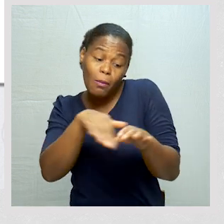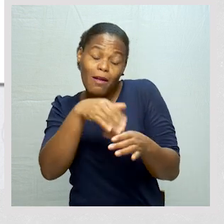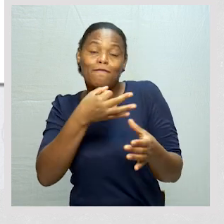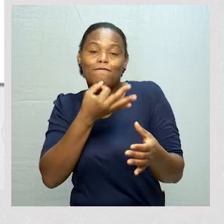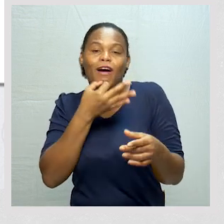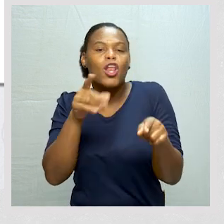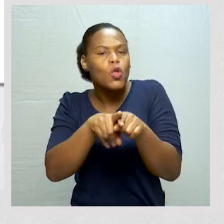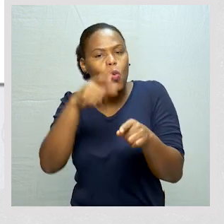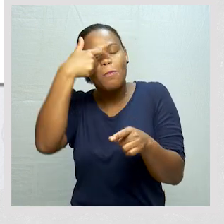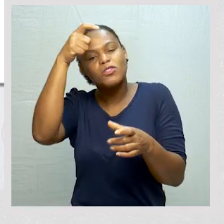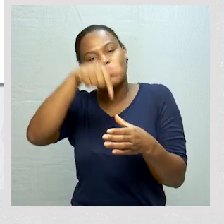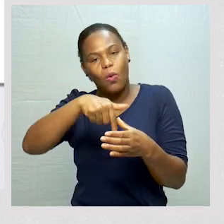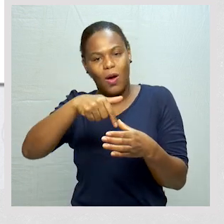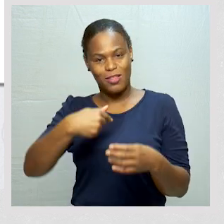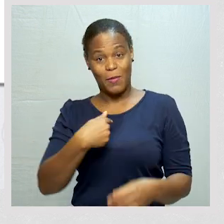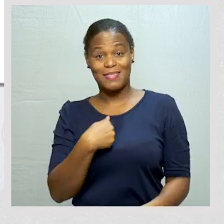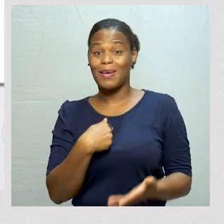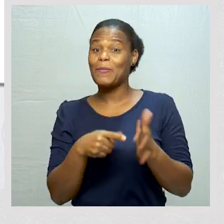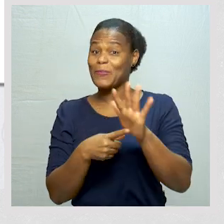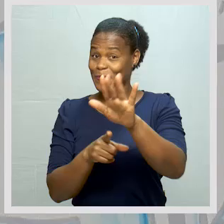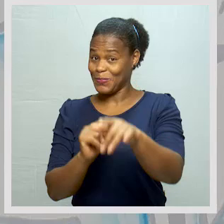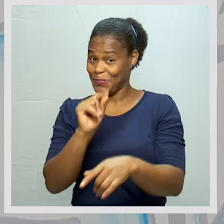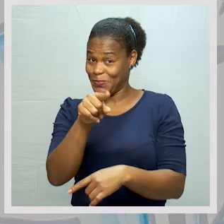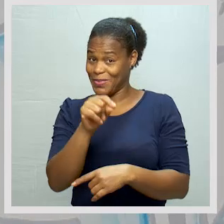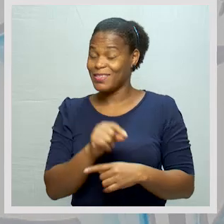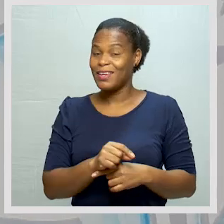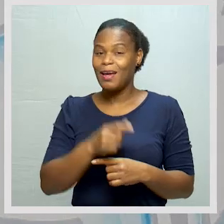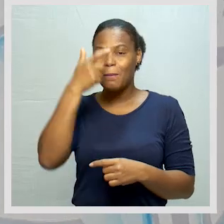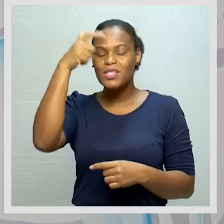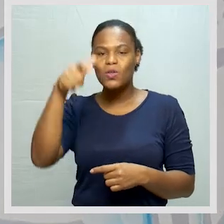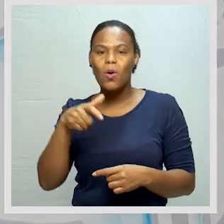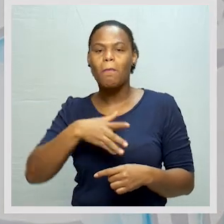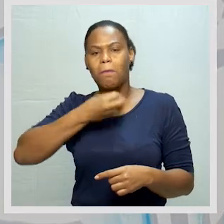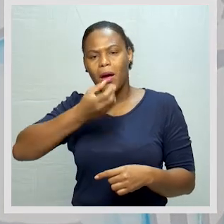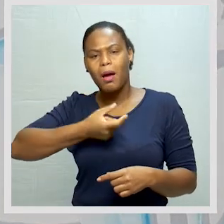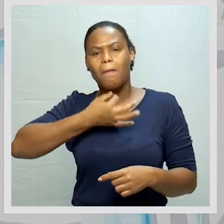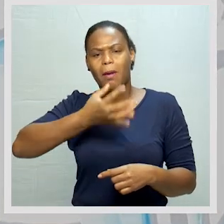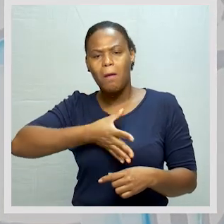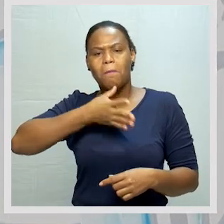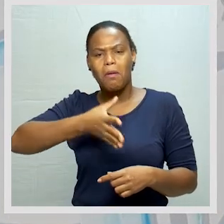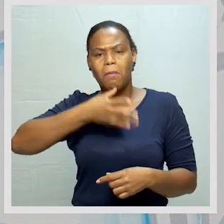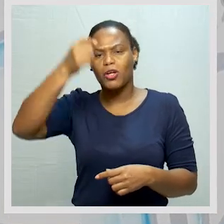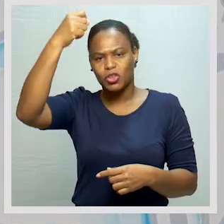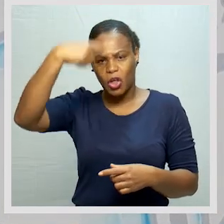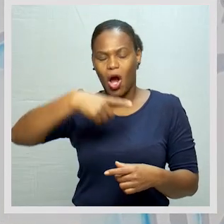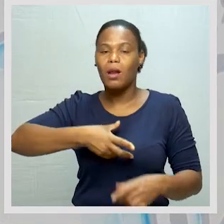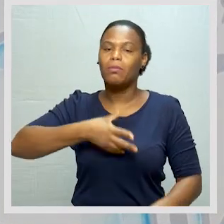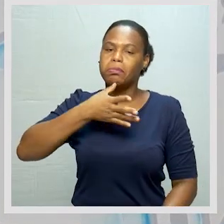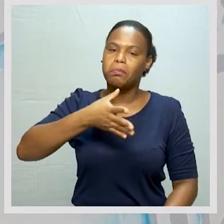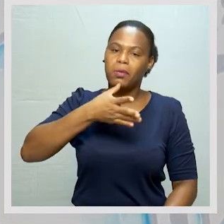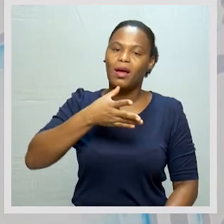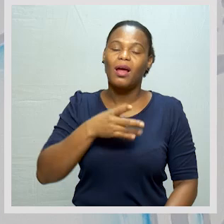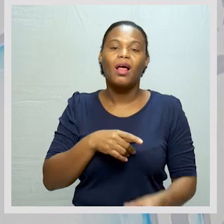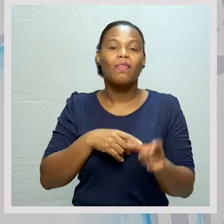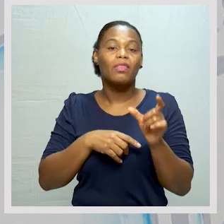texto como personagem. Também, o narrador é participante quando ele, no seu discurso,